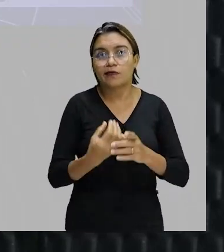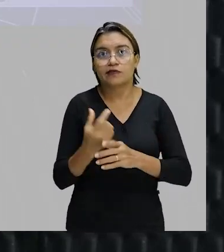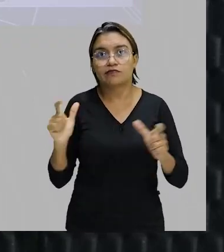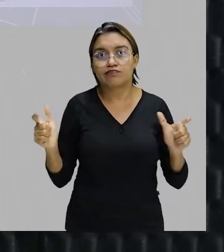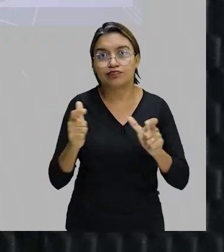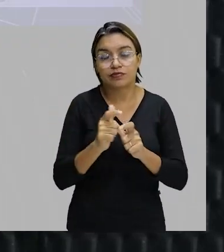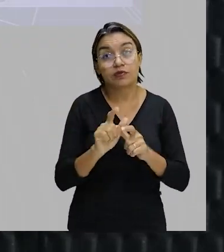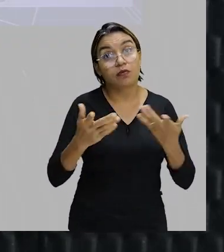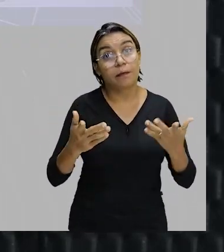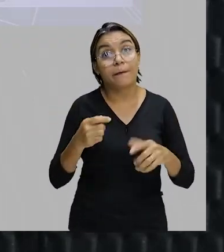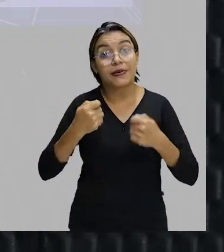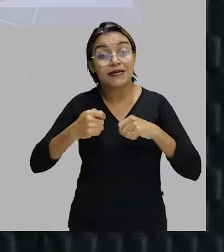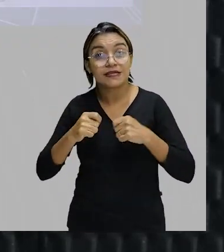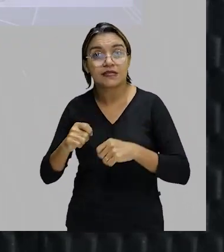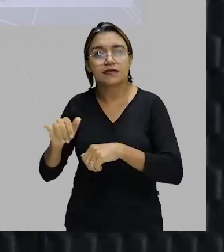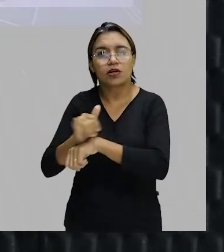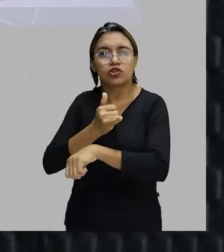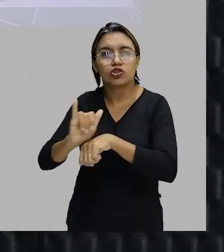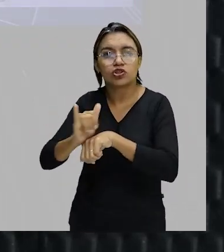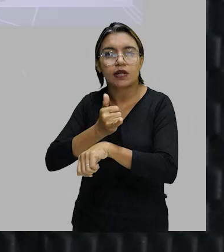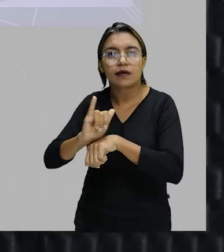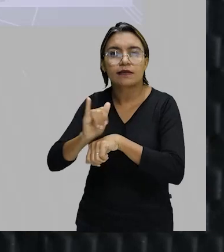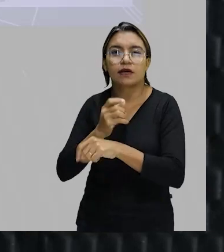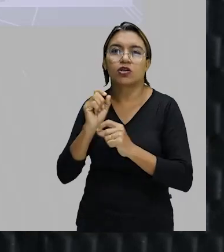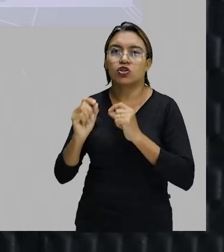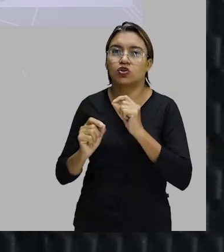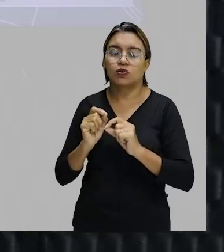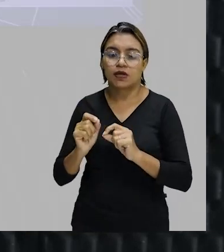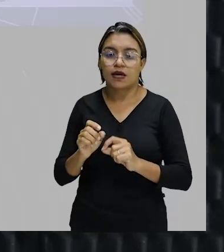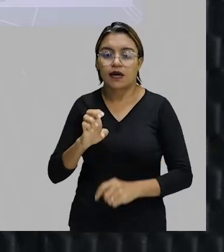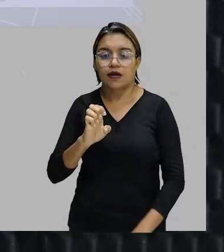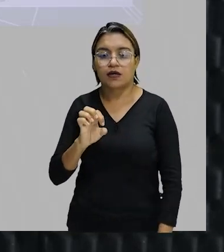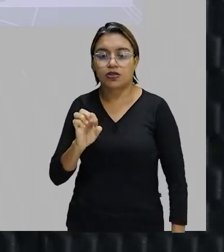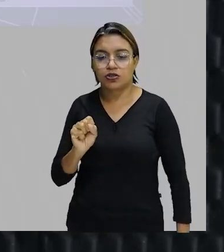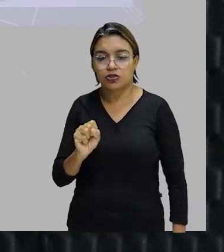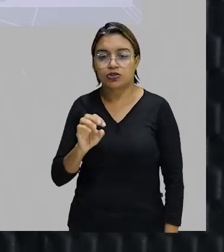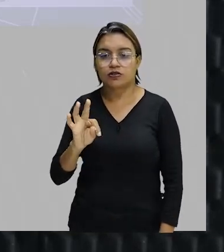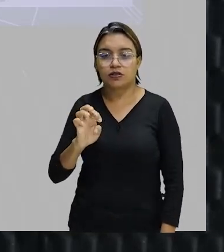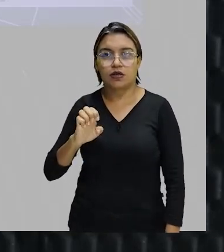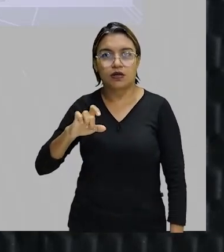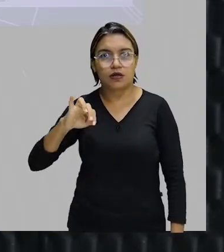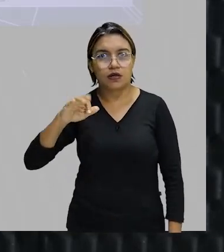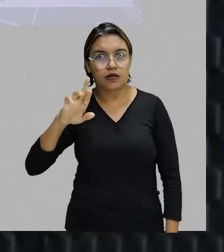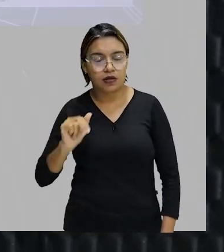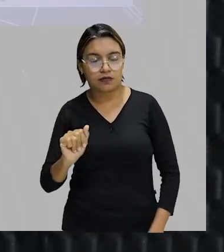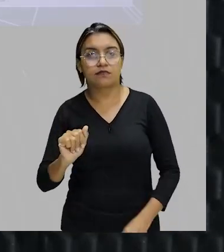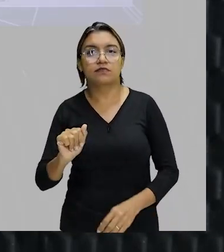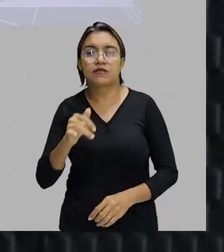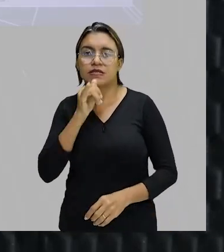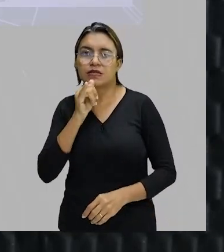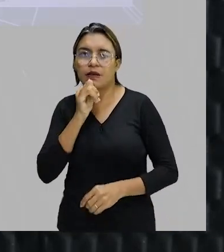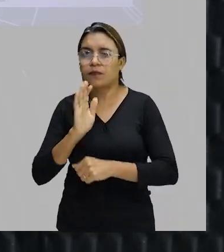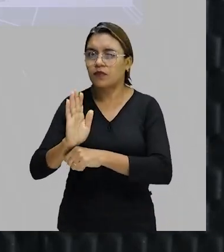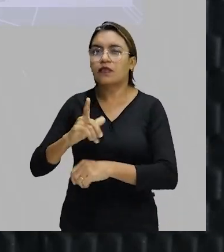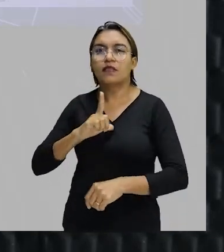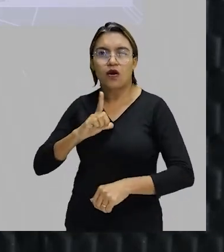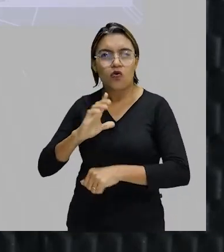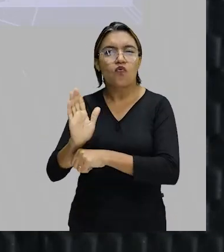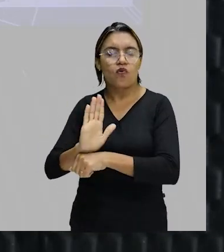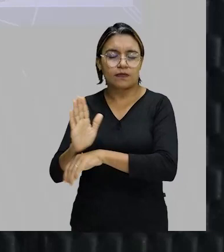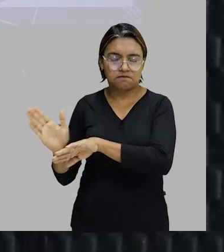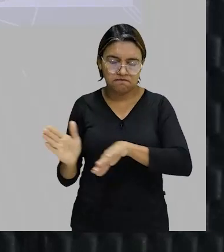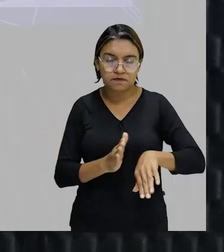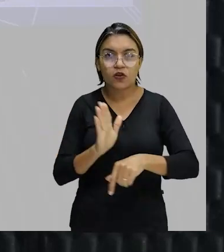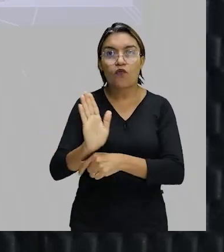partir desse momento, criar a chamada esteira, né? A esteira rolante. Um filme muito bacana que mostra essa evolução